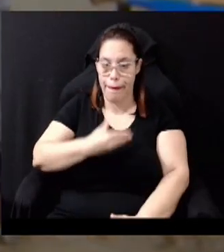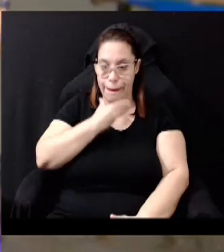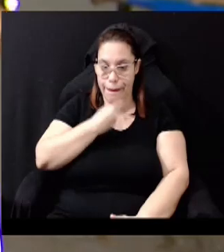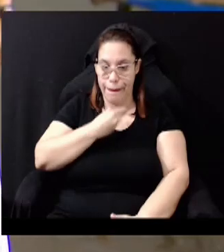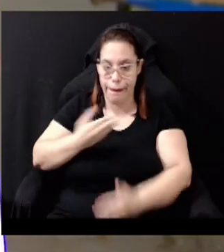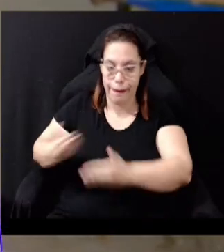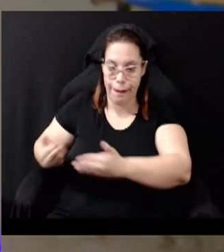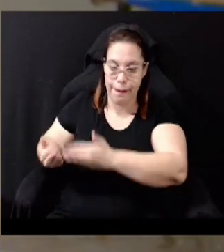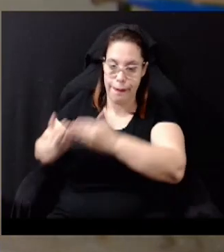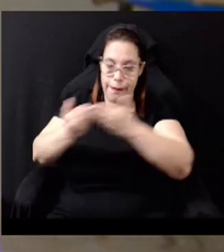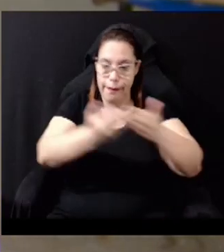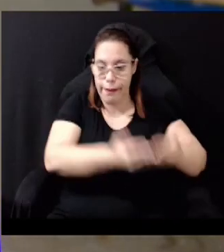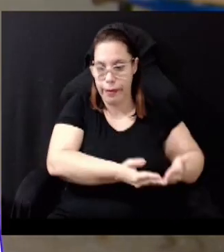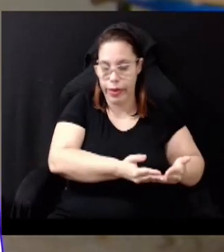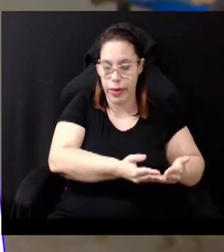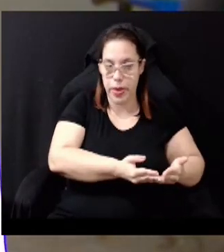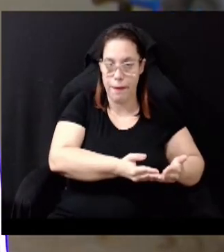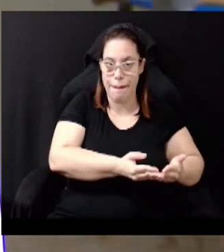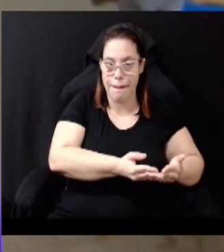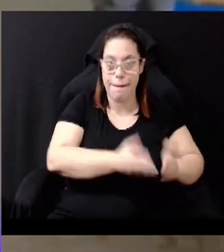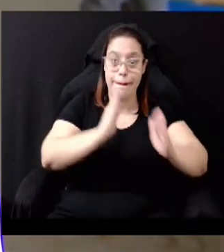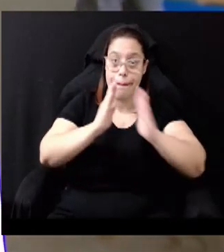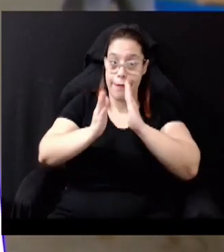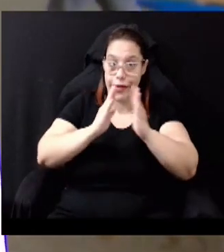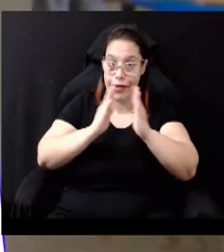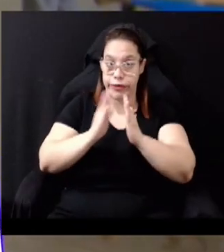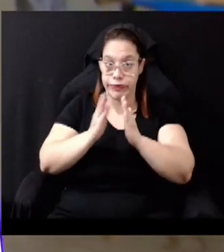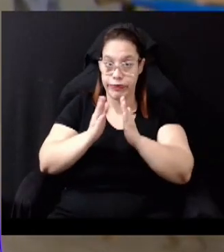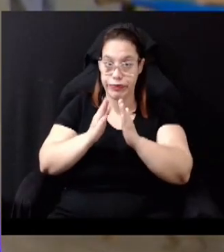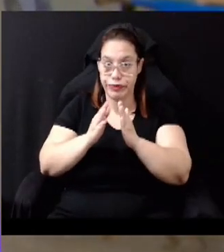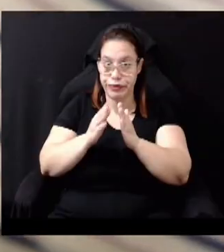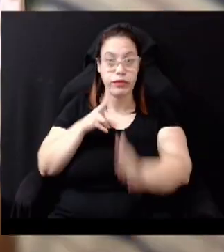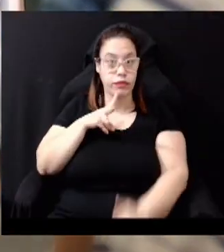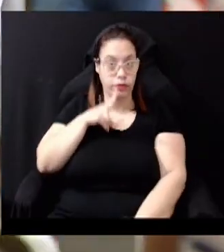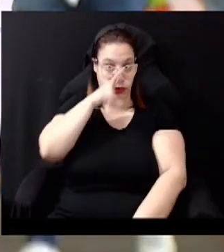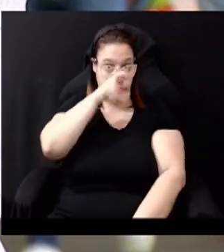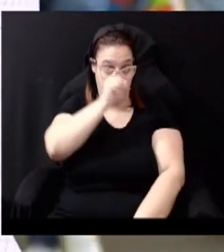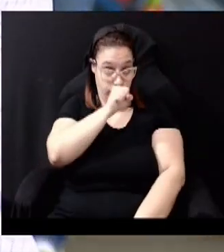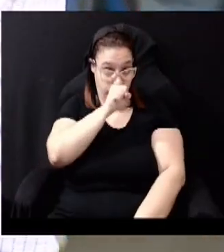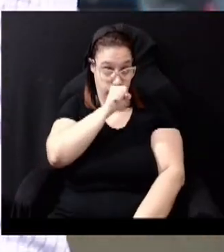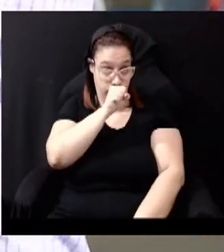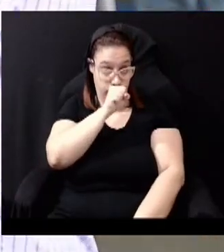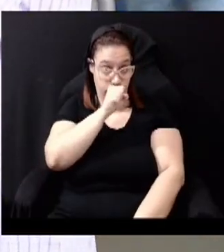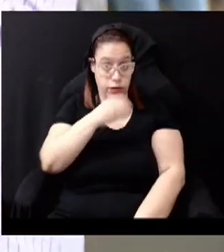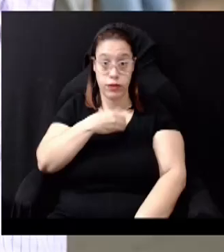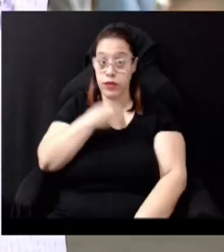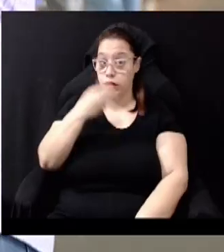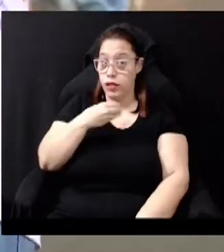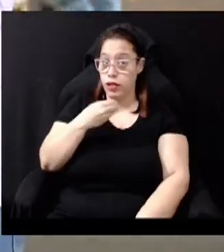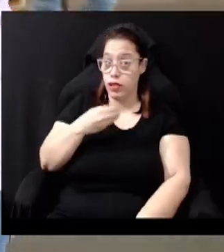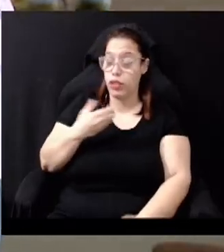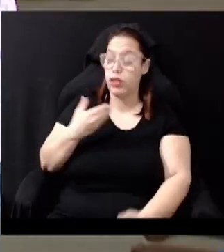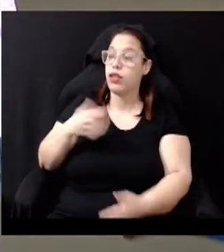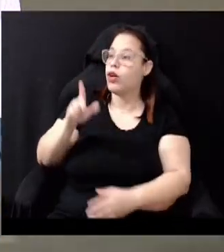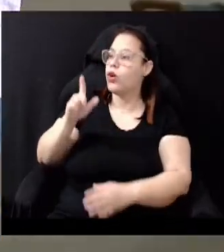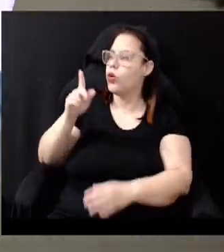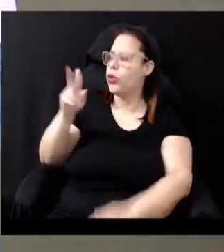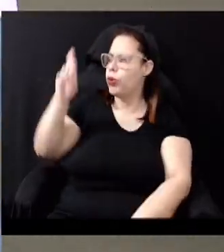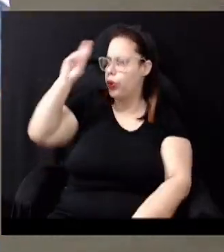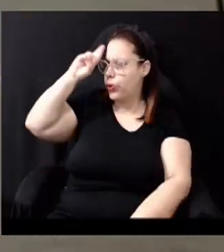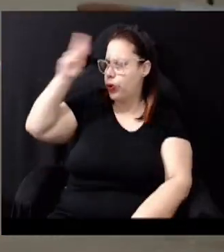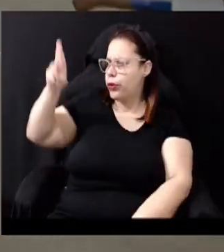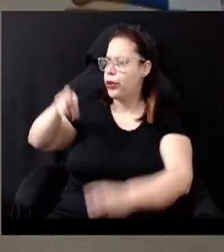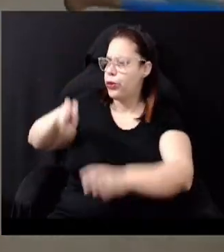agora nós estamos num período ainda de consumo forte dessas frutas. Ainda segundo o gerente de mercado e agricultura da